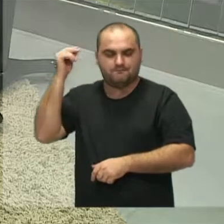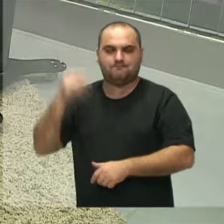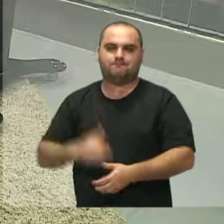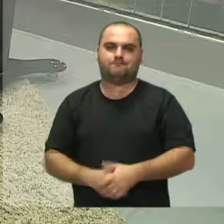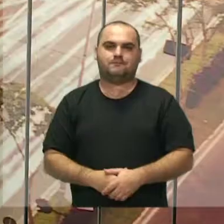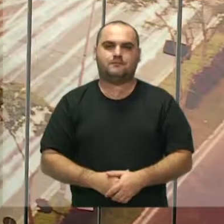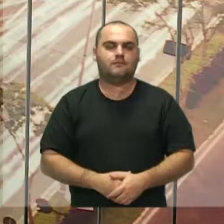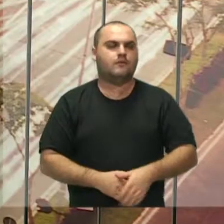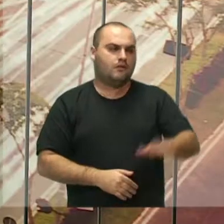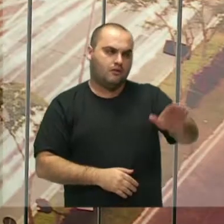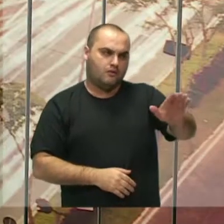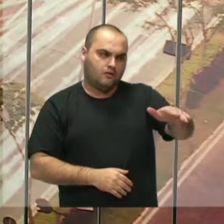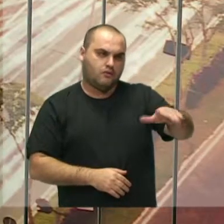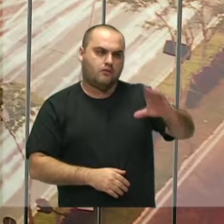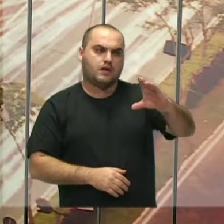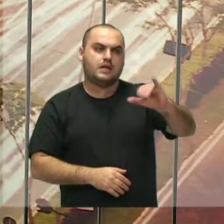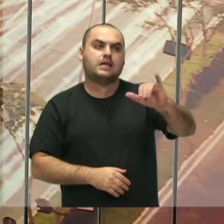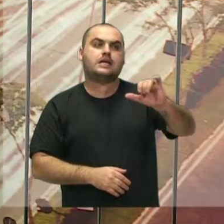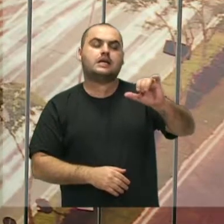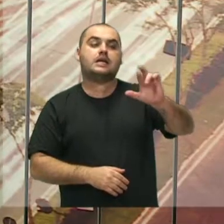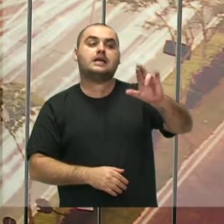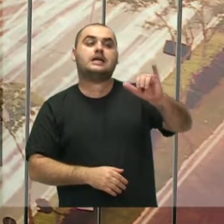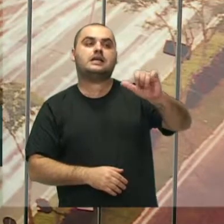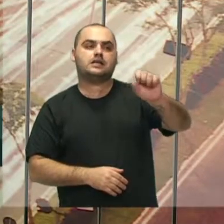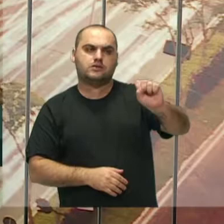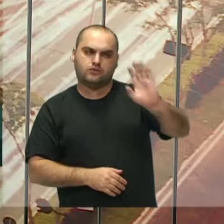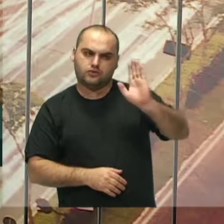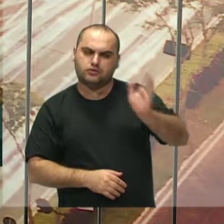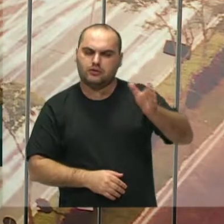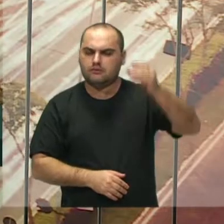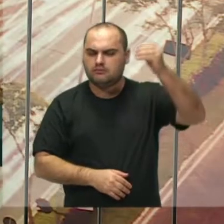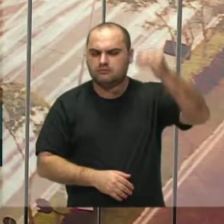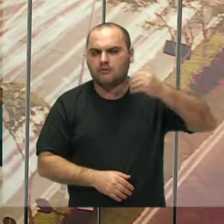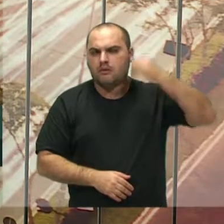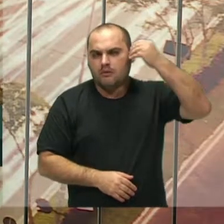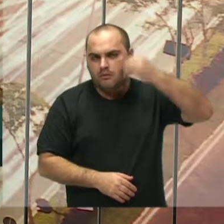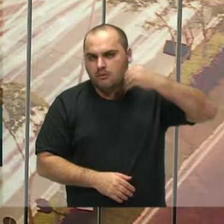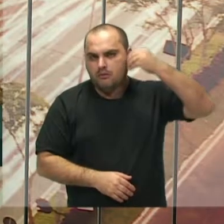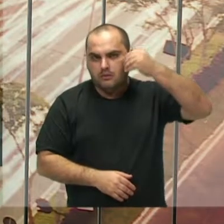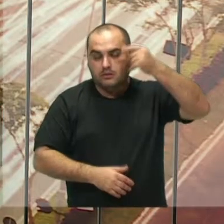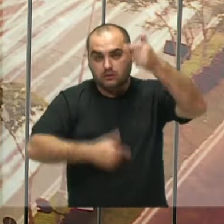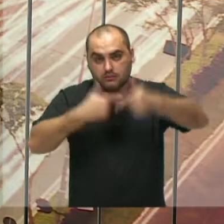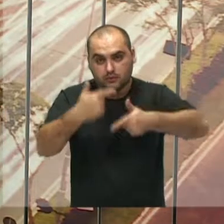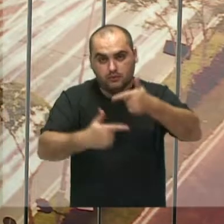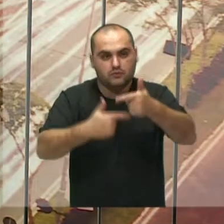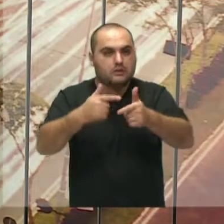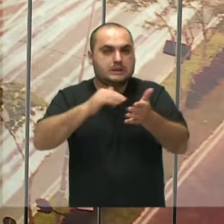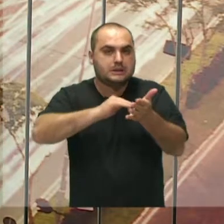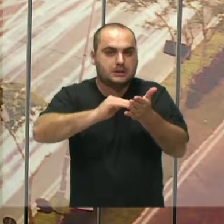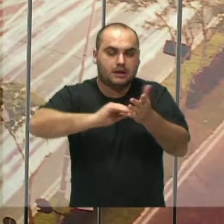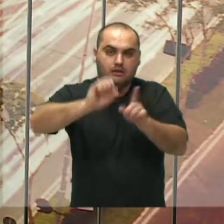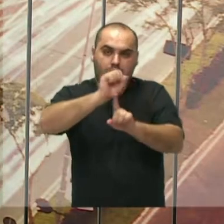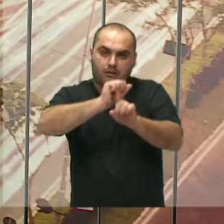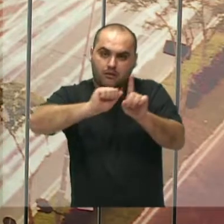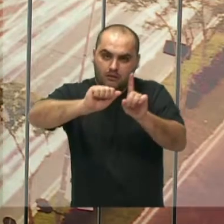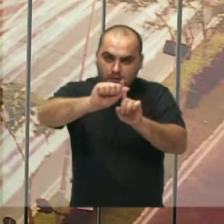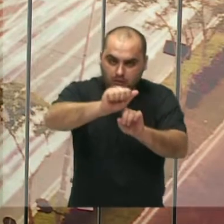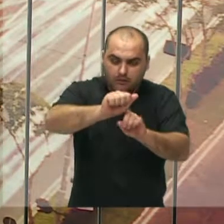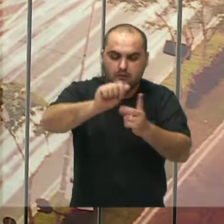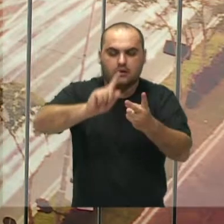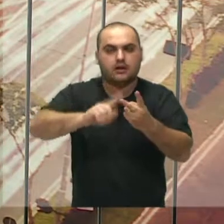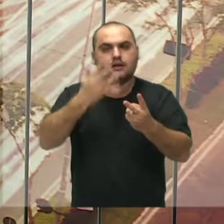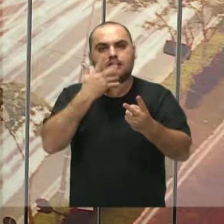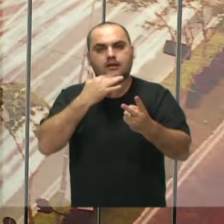Ô, Cris, e você já traz uma bagagem sobre isso, né? Porque atuou na Secretaria de Assistência Social da Criança e do